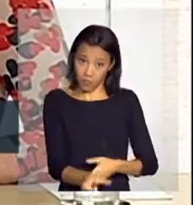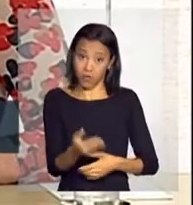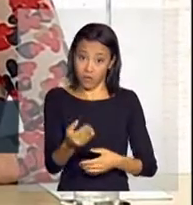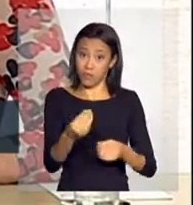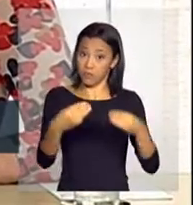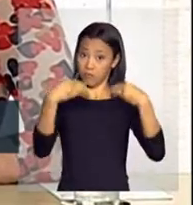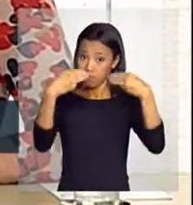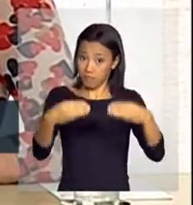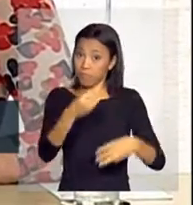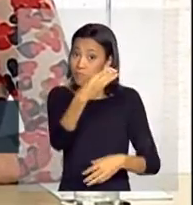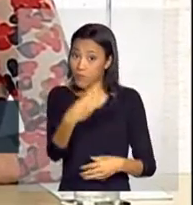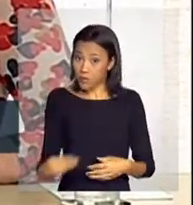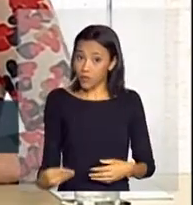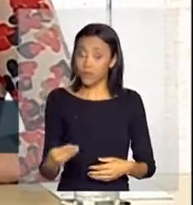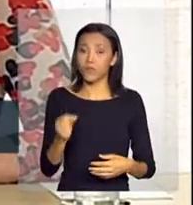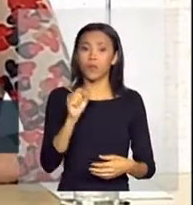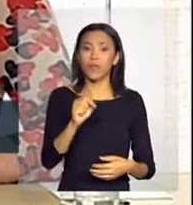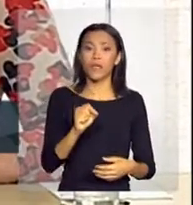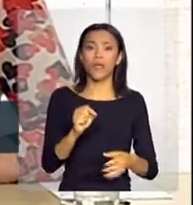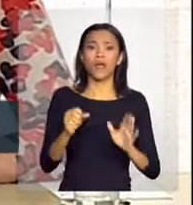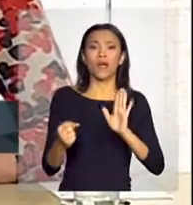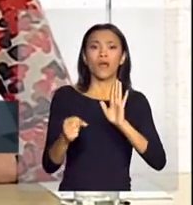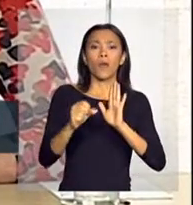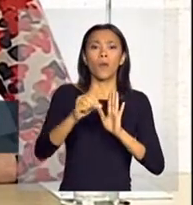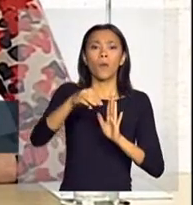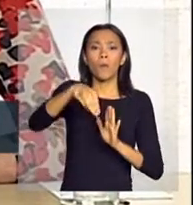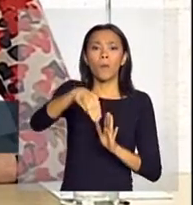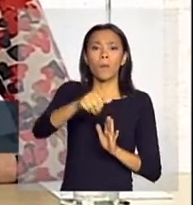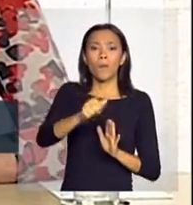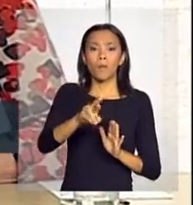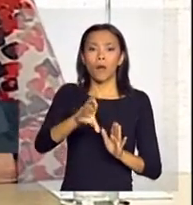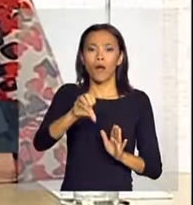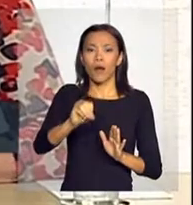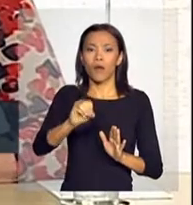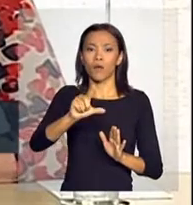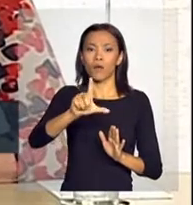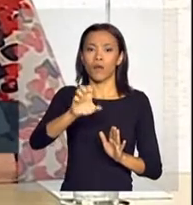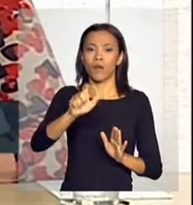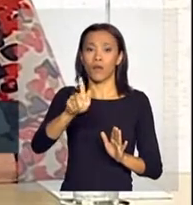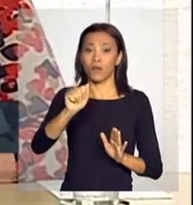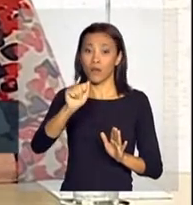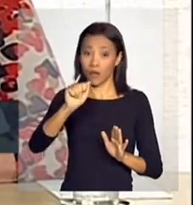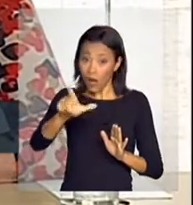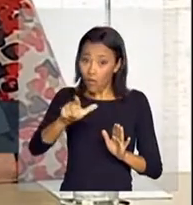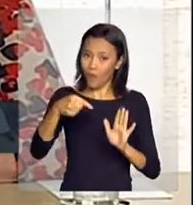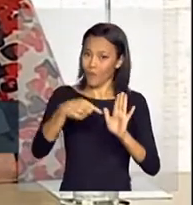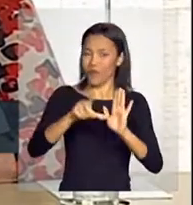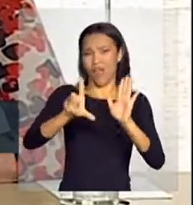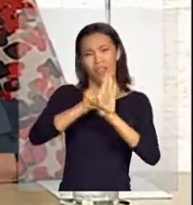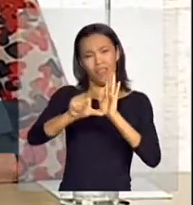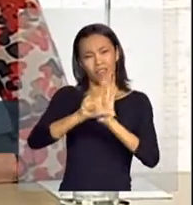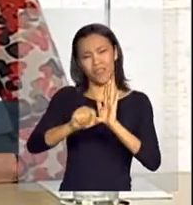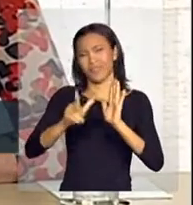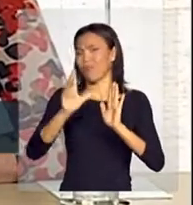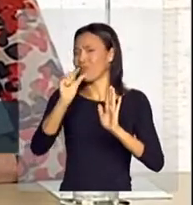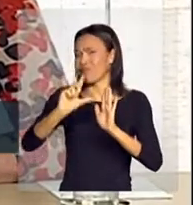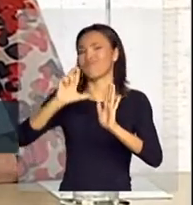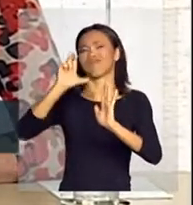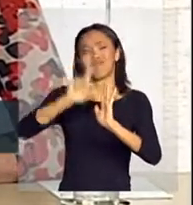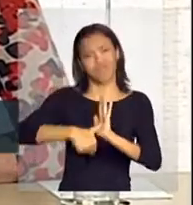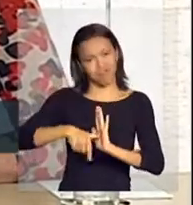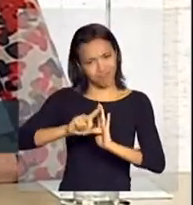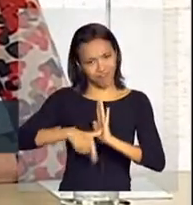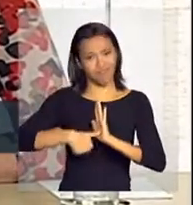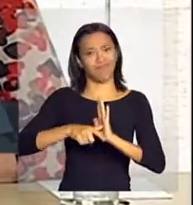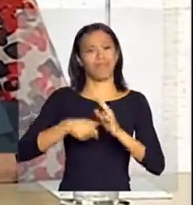excelência Ministro que é um Marco a a a a legislação brasileira ela está muito ultrapassado tivemos